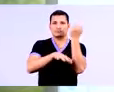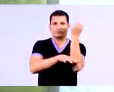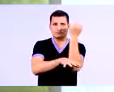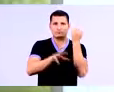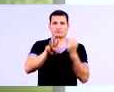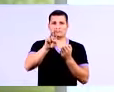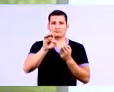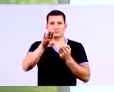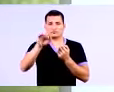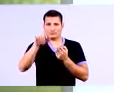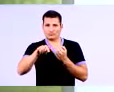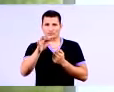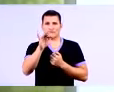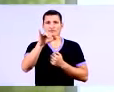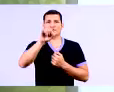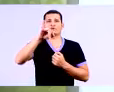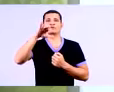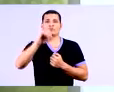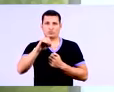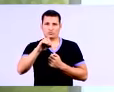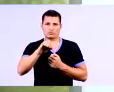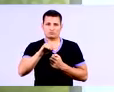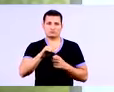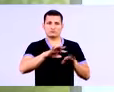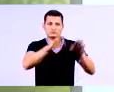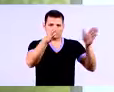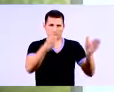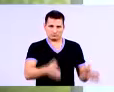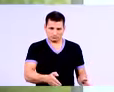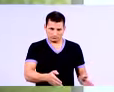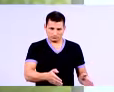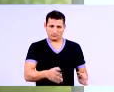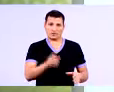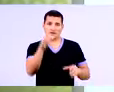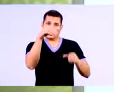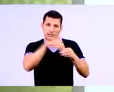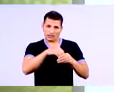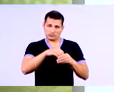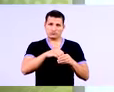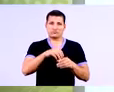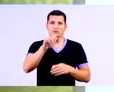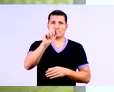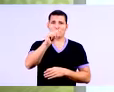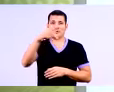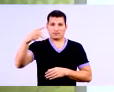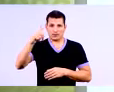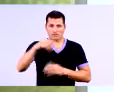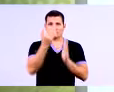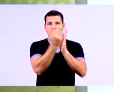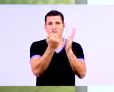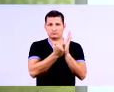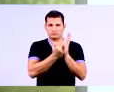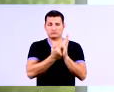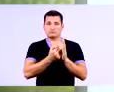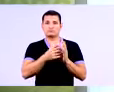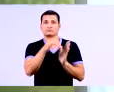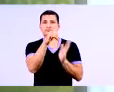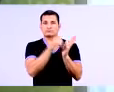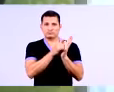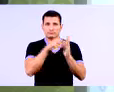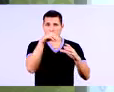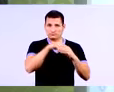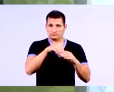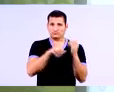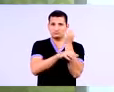aquele servidor físico. Servidor de aplicação web é o programa instalado no servidor. Dando continuidade,